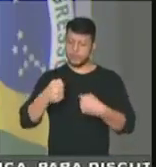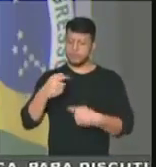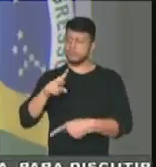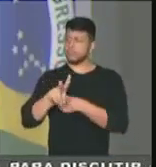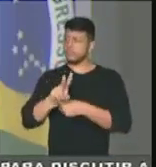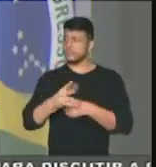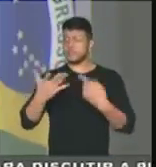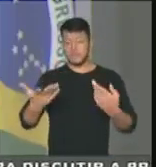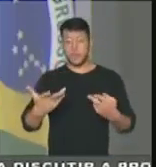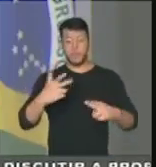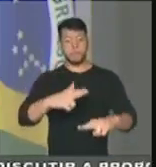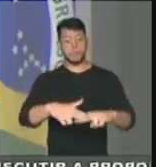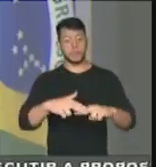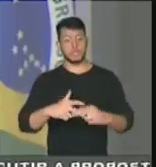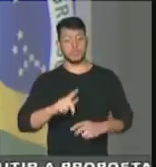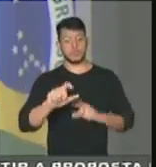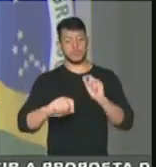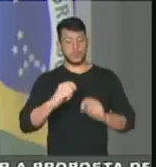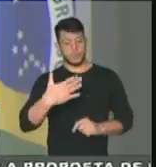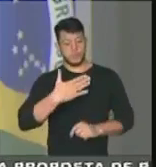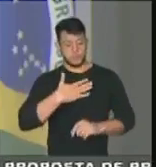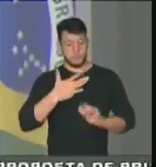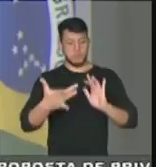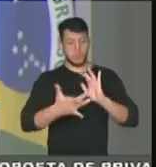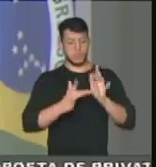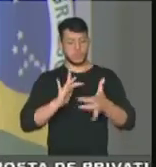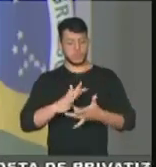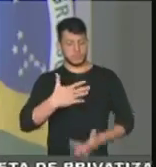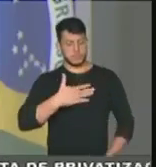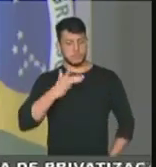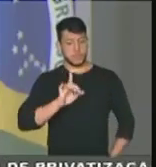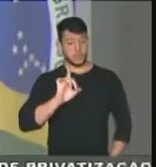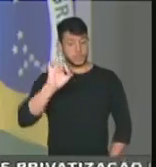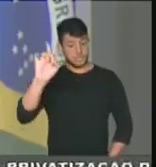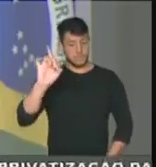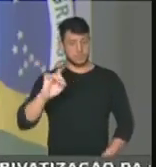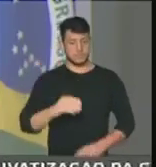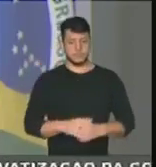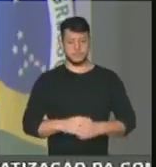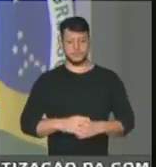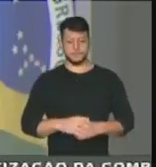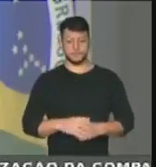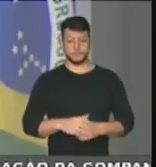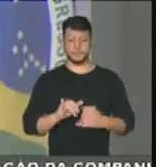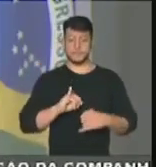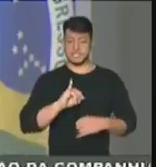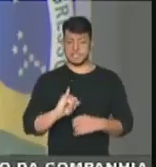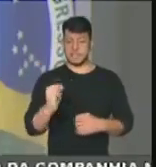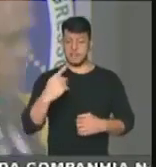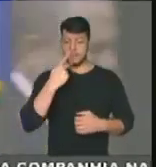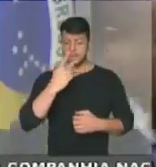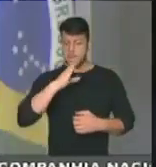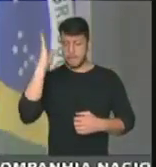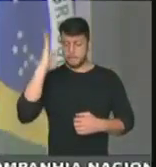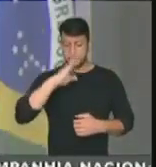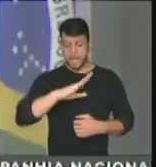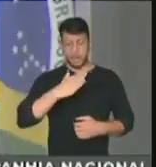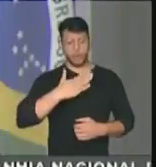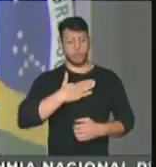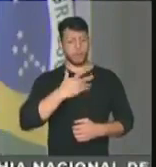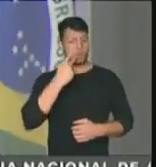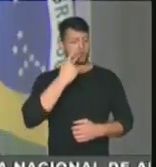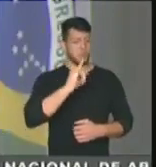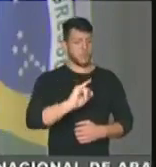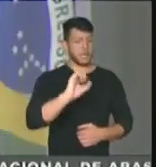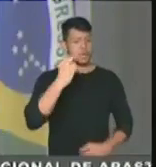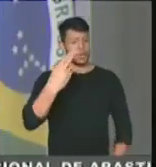defenderia quem xinga o meu cristo se chegar meu pai eu vou pra cima se chegar à minha mãe eu quebro pau se